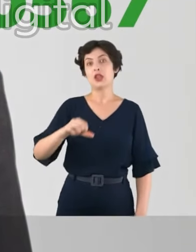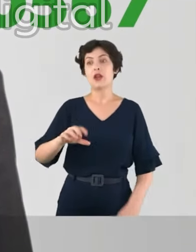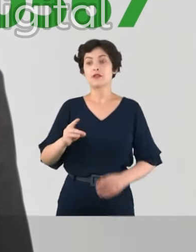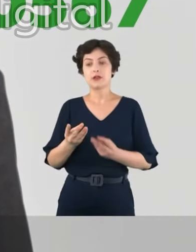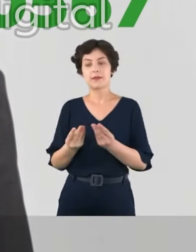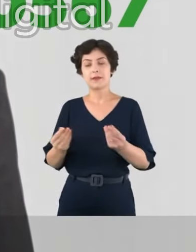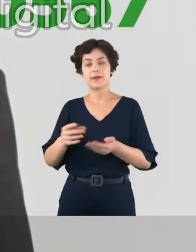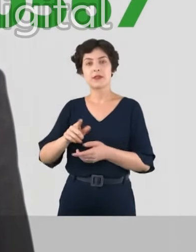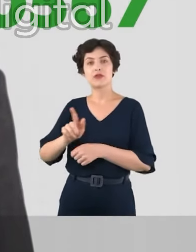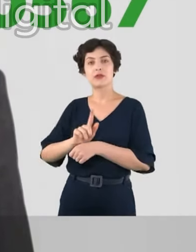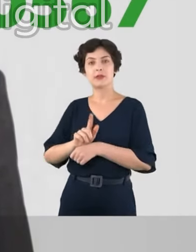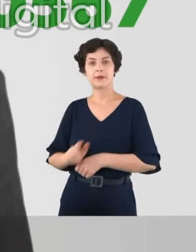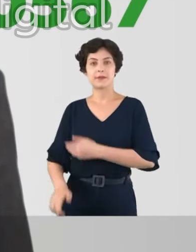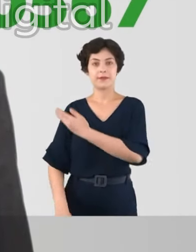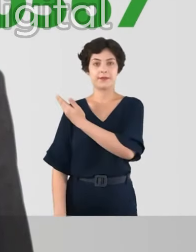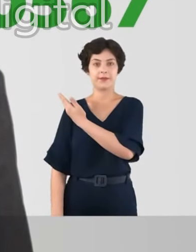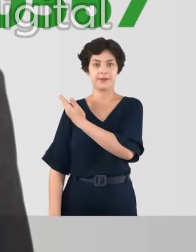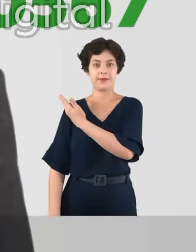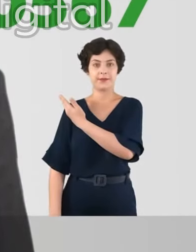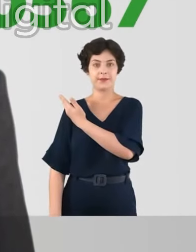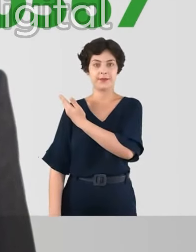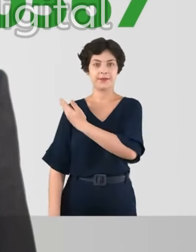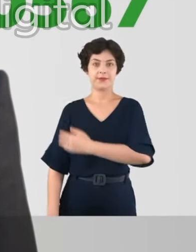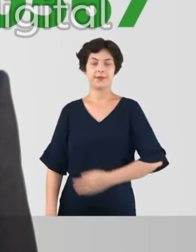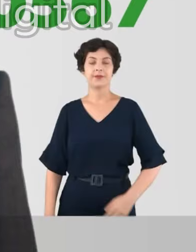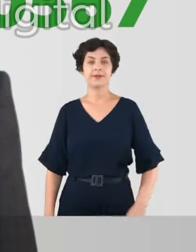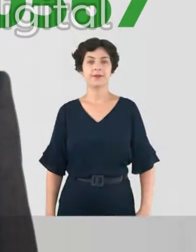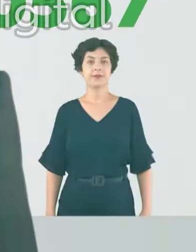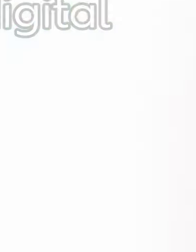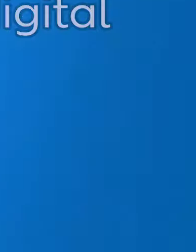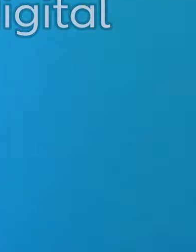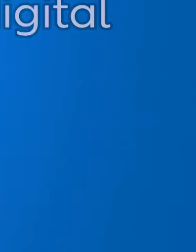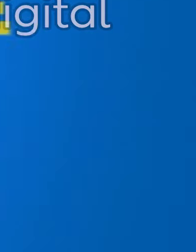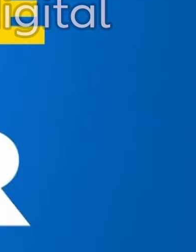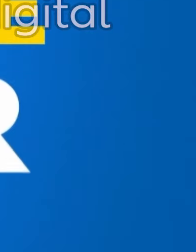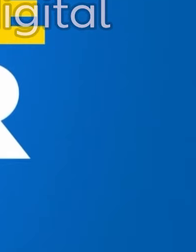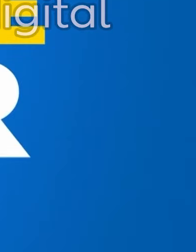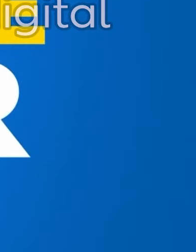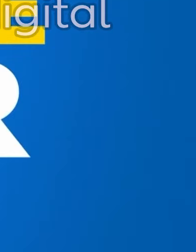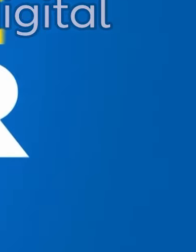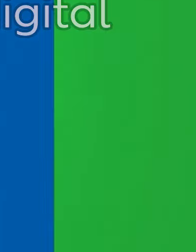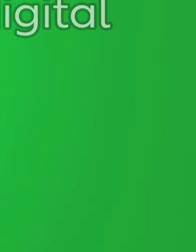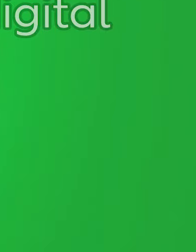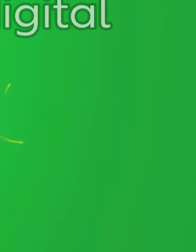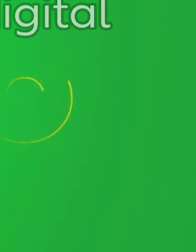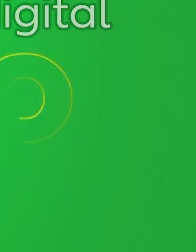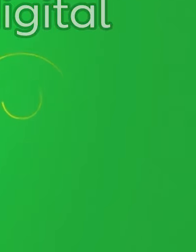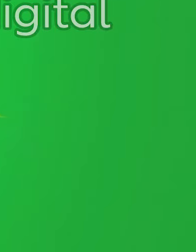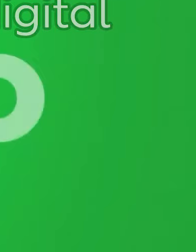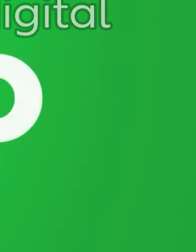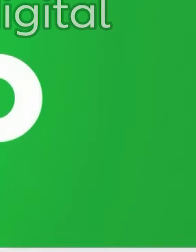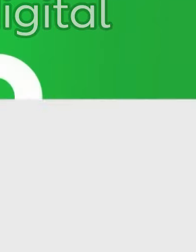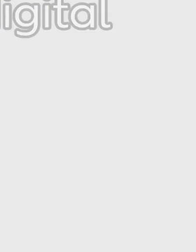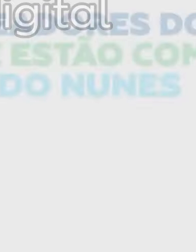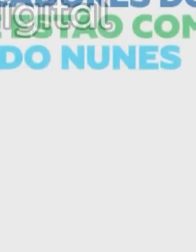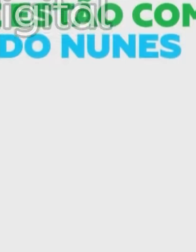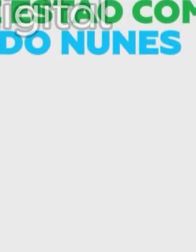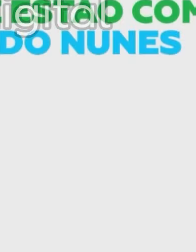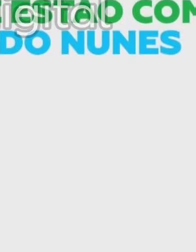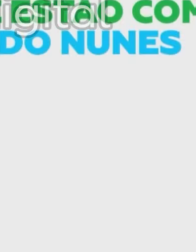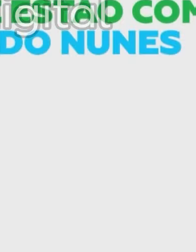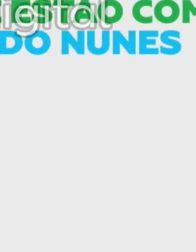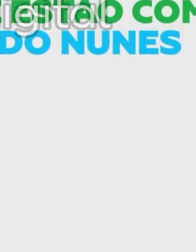gestão. Professor Santiago 70 567. Isso não pode parar. Isso é caminho seguro.